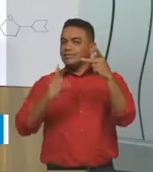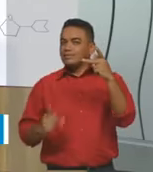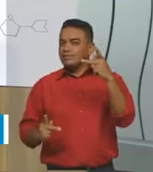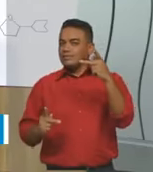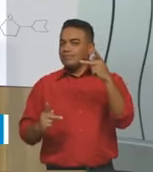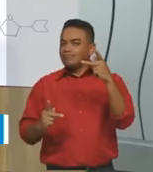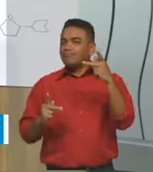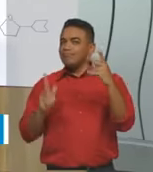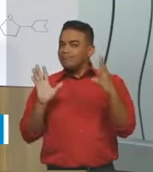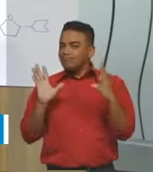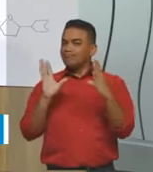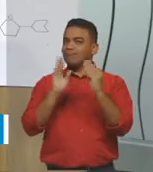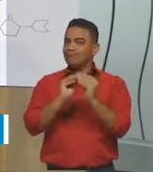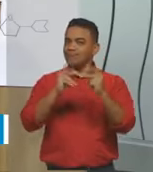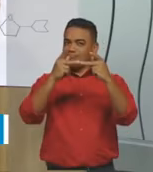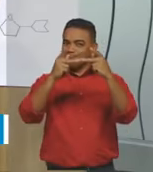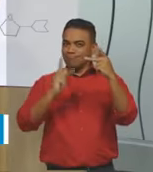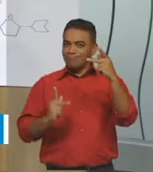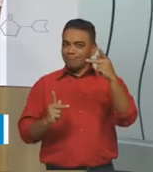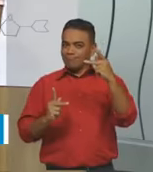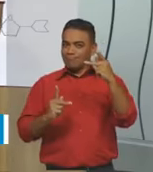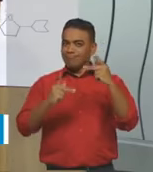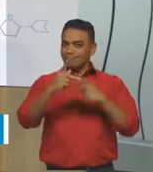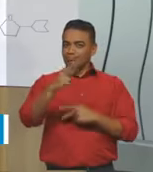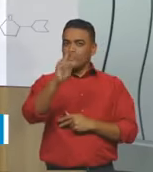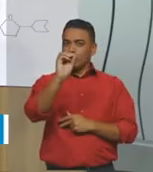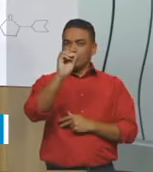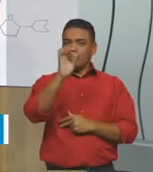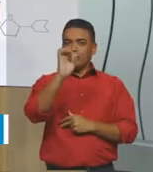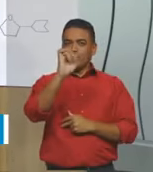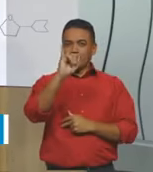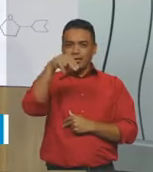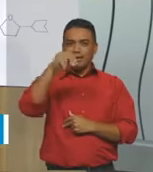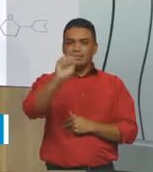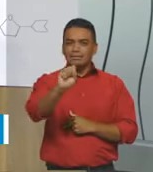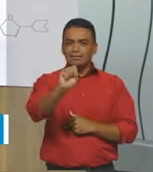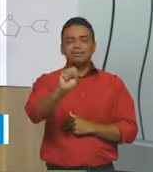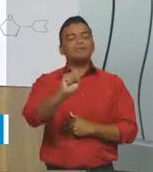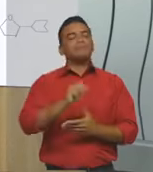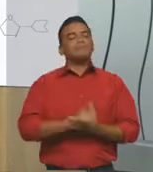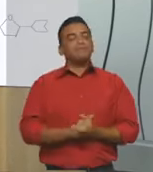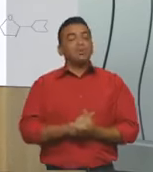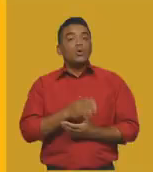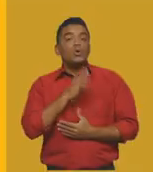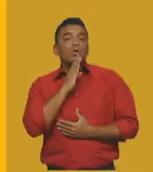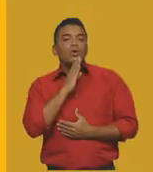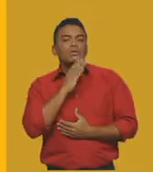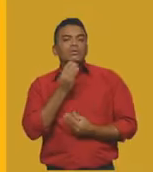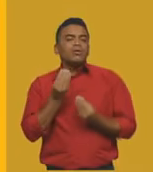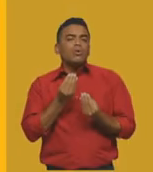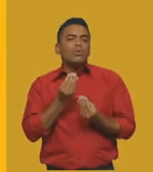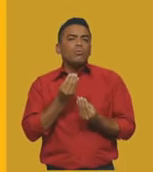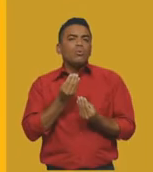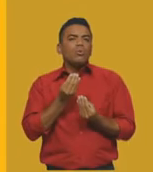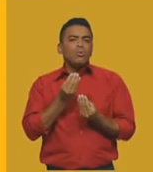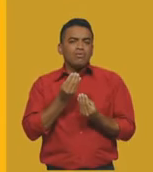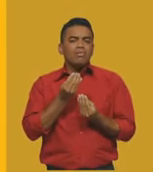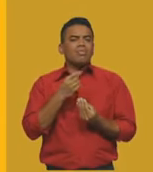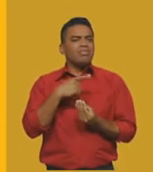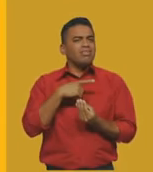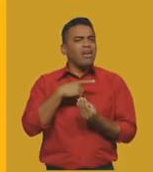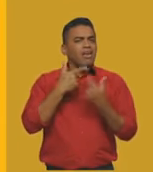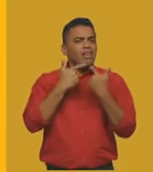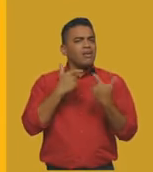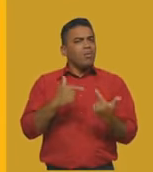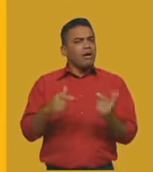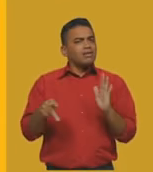de proteínas. E nessa aula de hoje, nós iremos reconhecer a existência de uma linguagem codificada